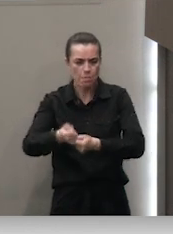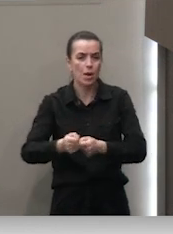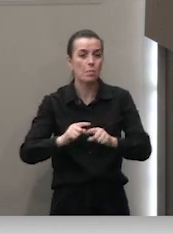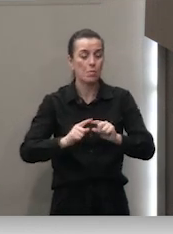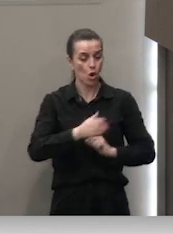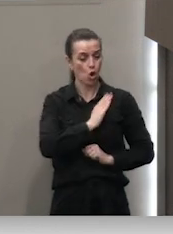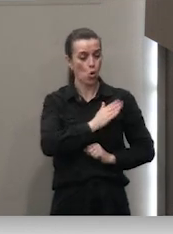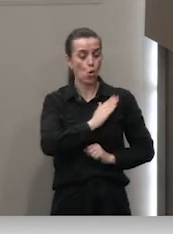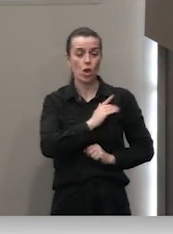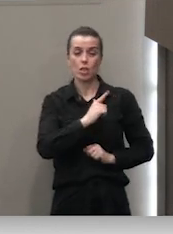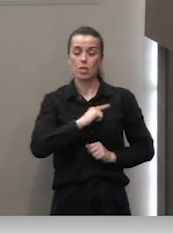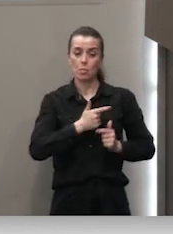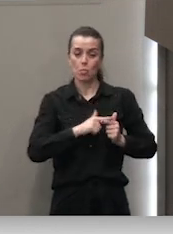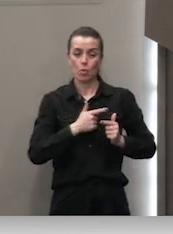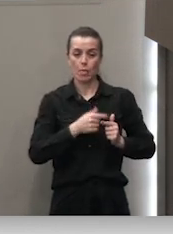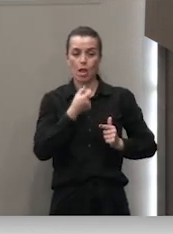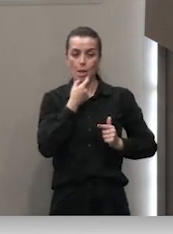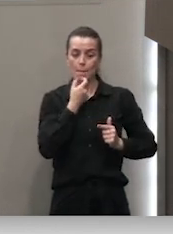coração.